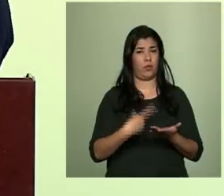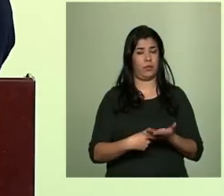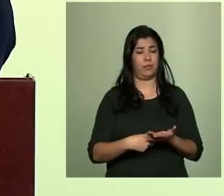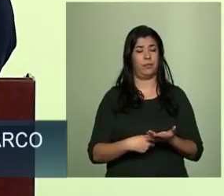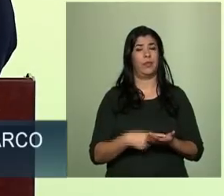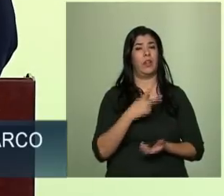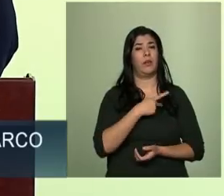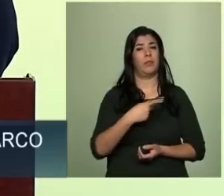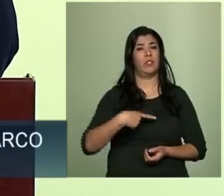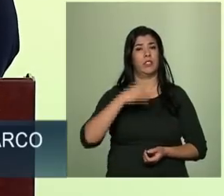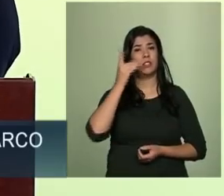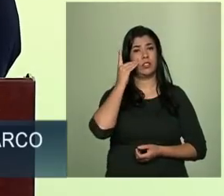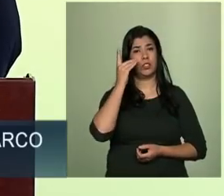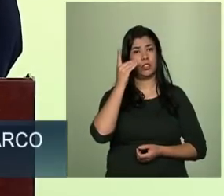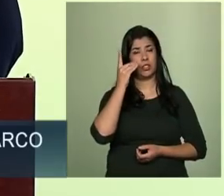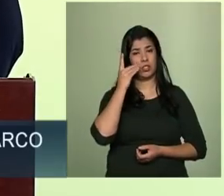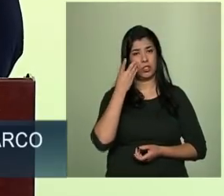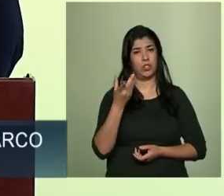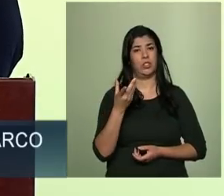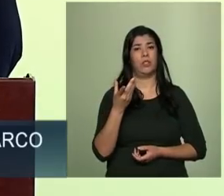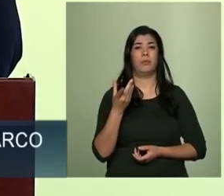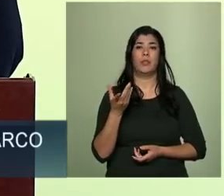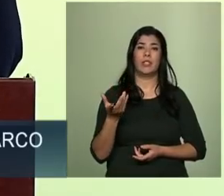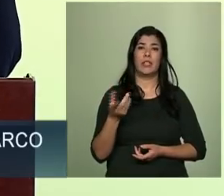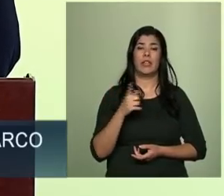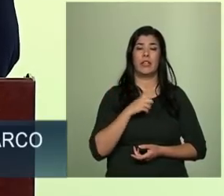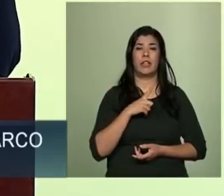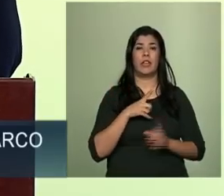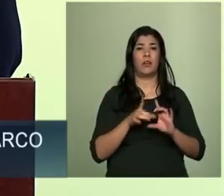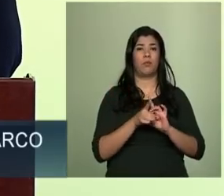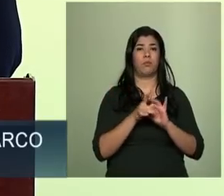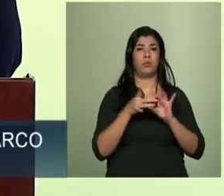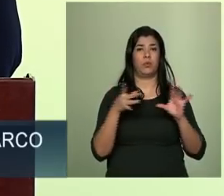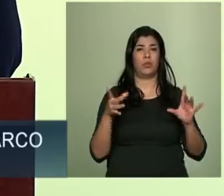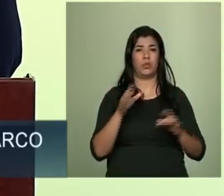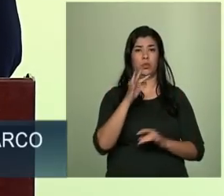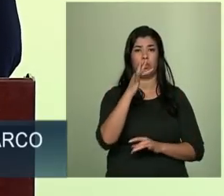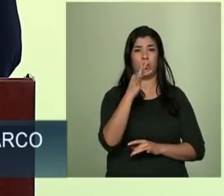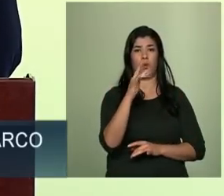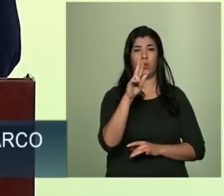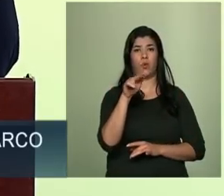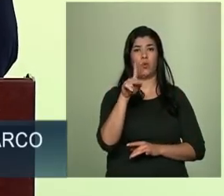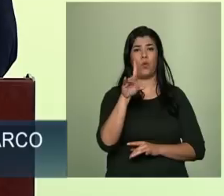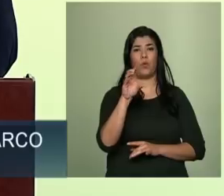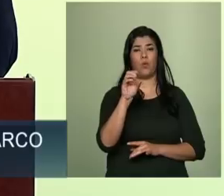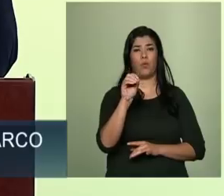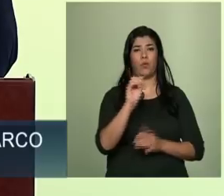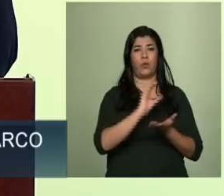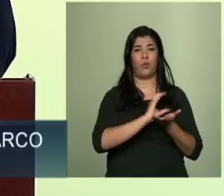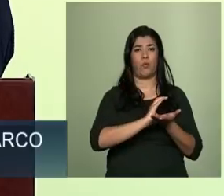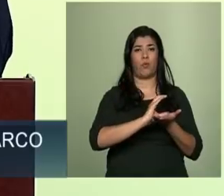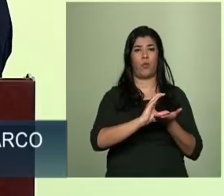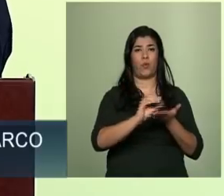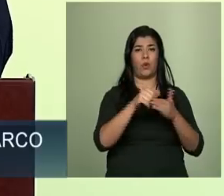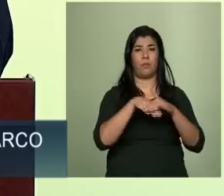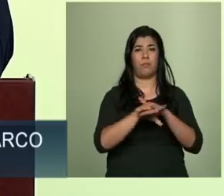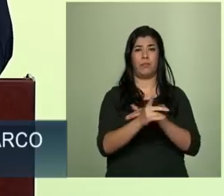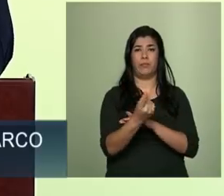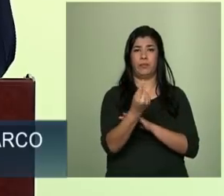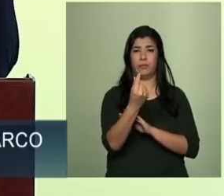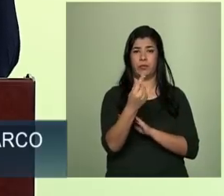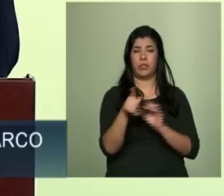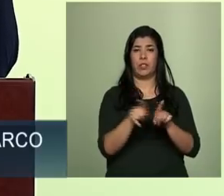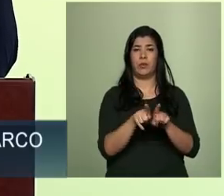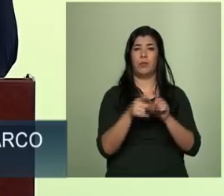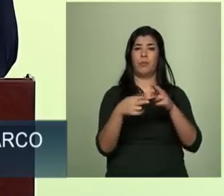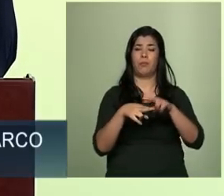excepcionalmente autorizou um fundo para que a gente pudesse depositar essa repartição de benefícios devido à União e